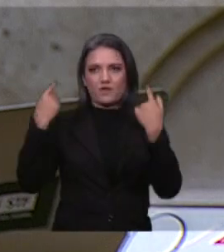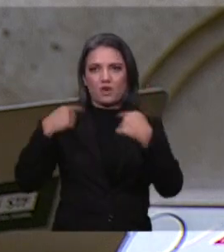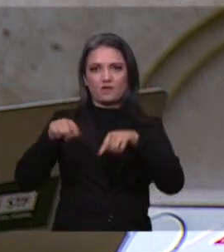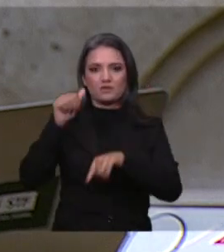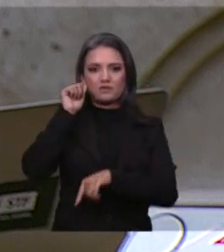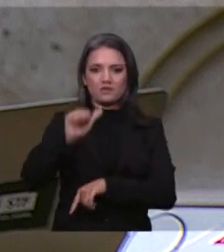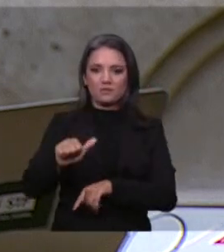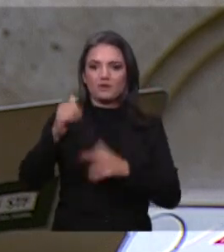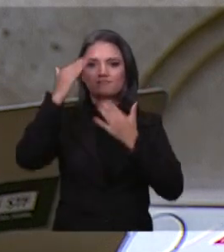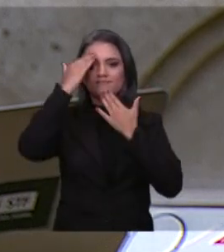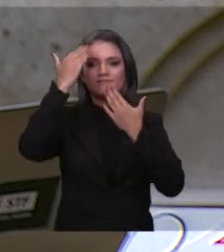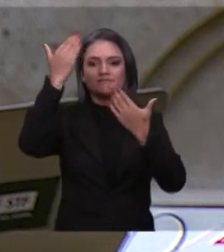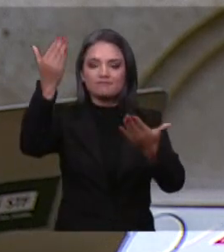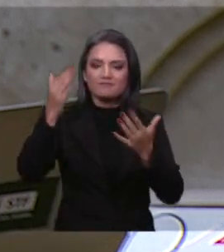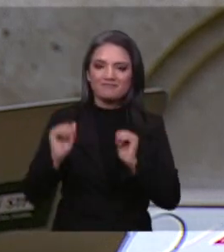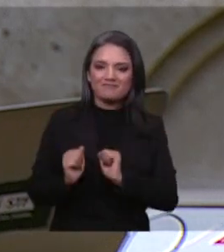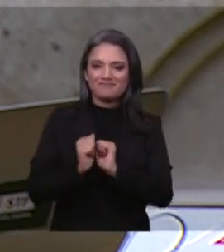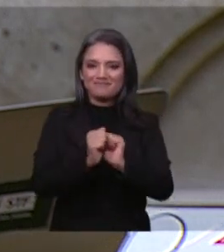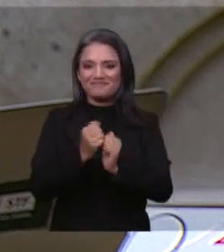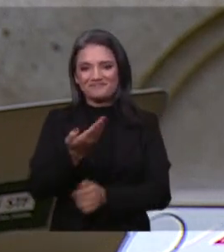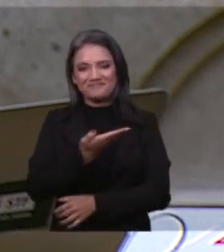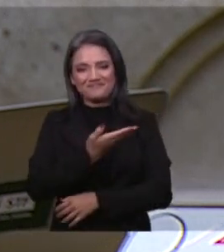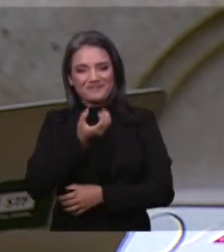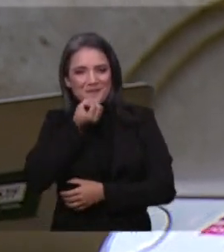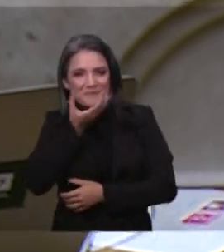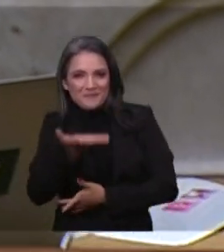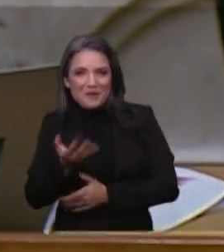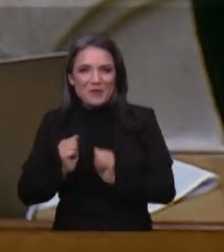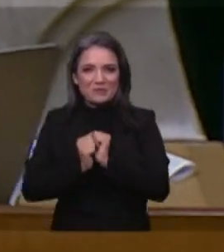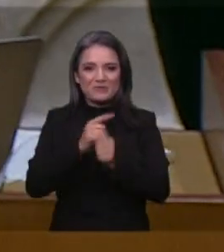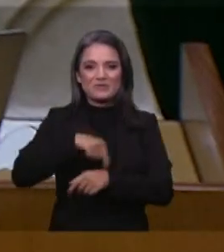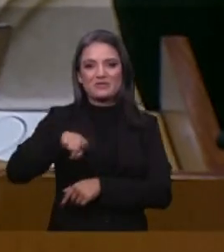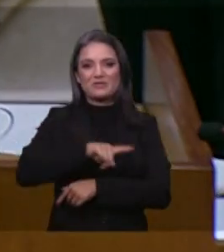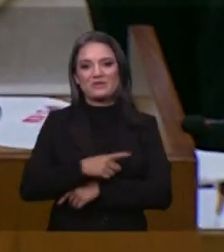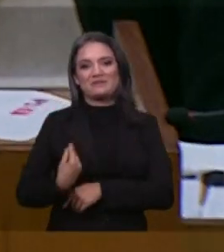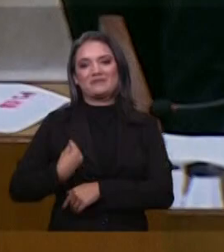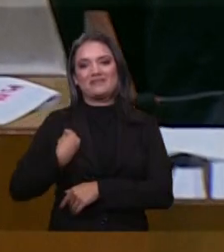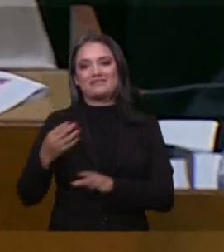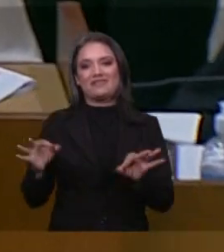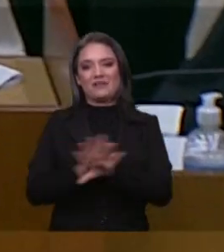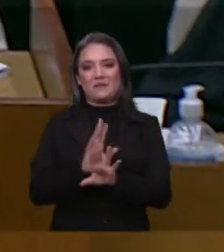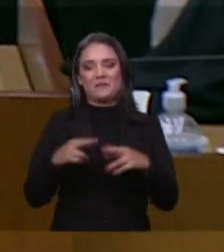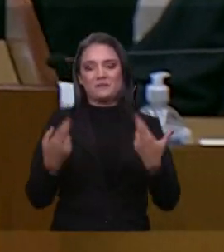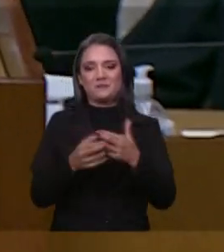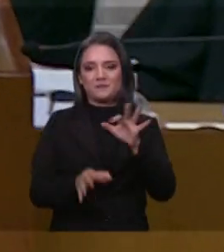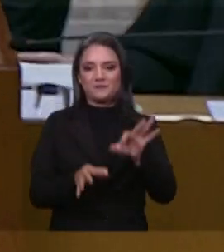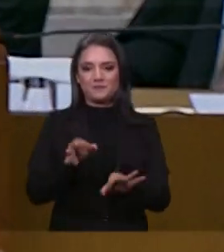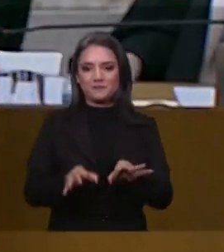Agradecendo a boa companhia de todos os colegas e a presença de todos, declaro encerrada a sessão.